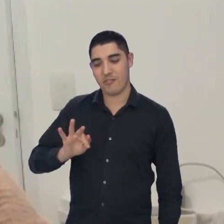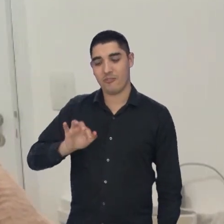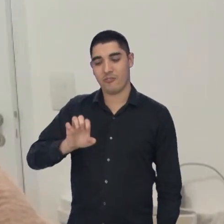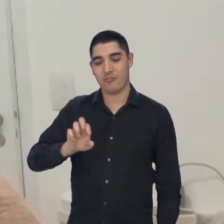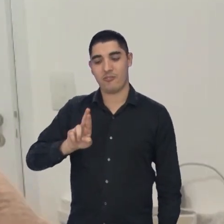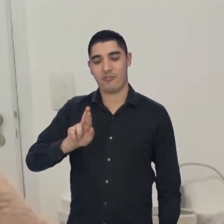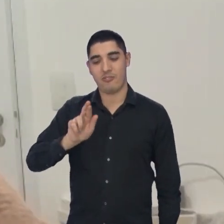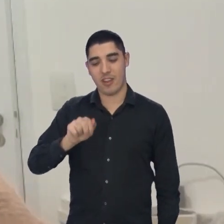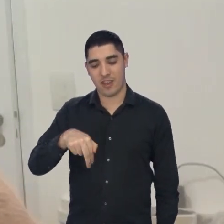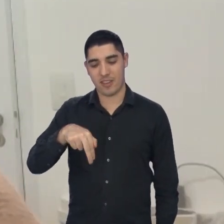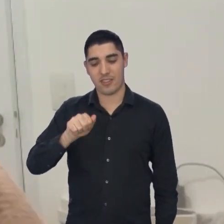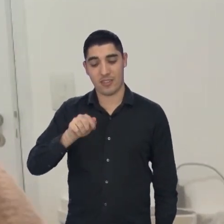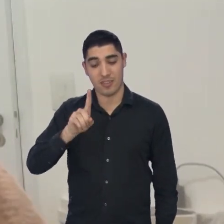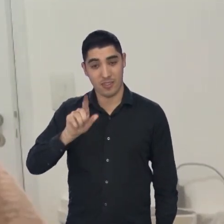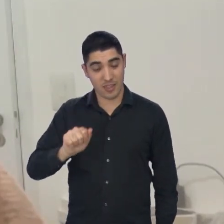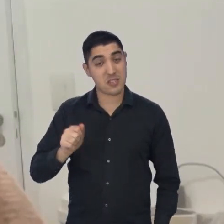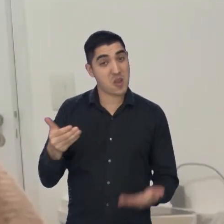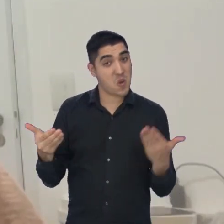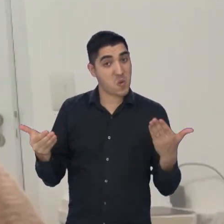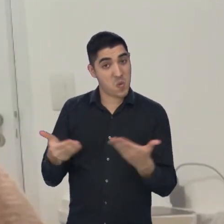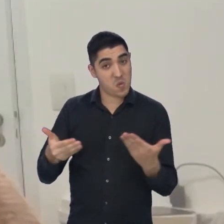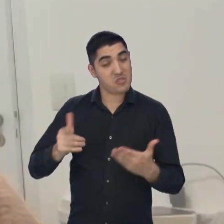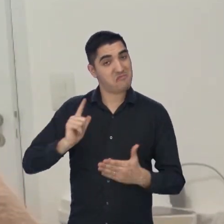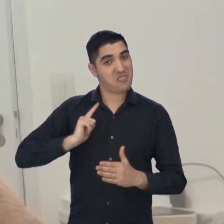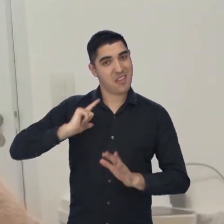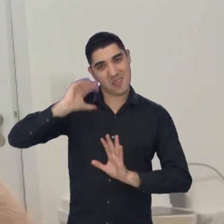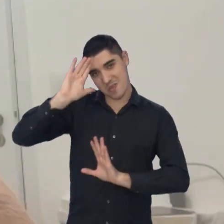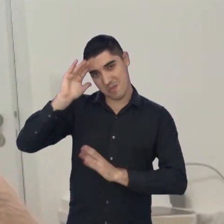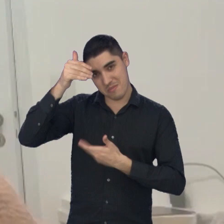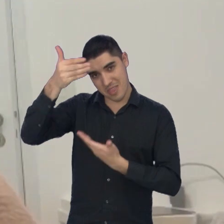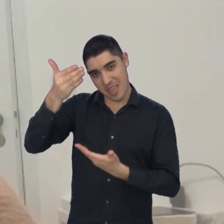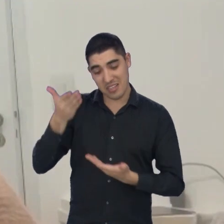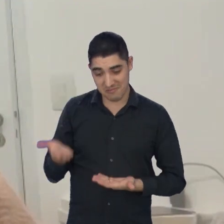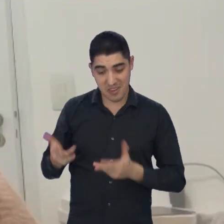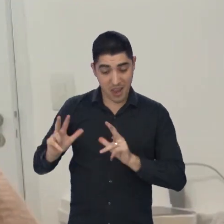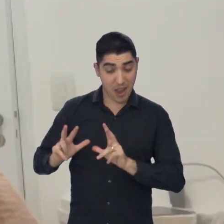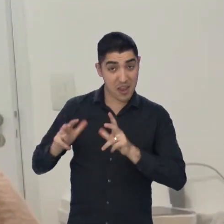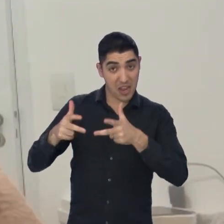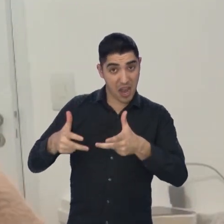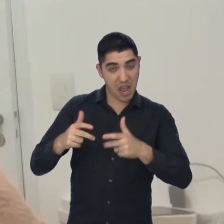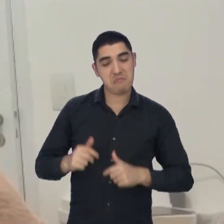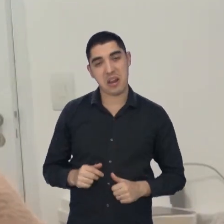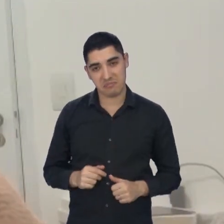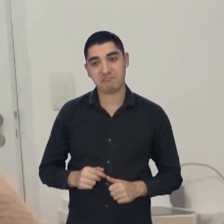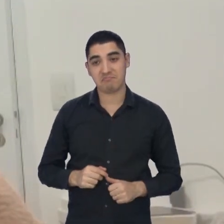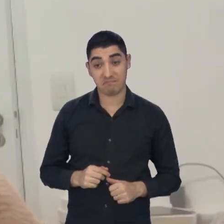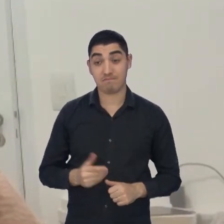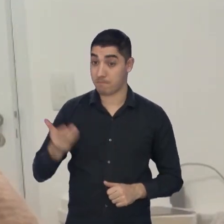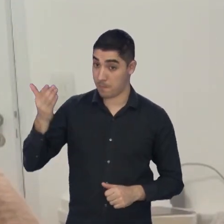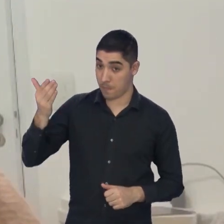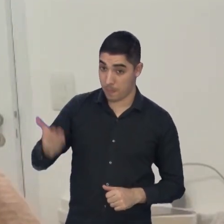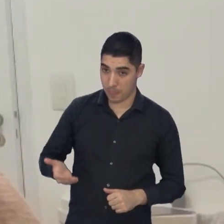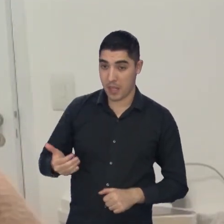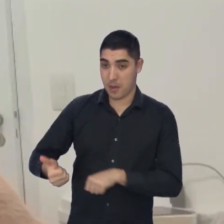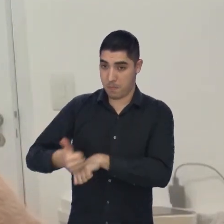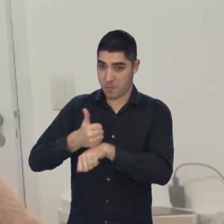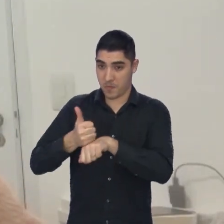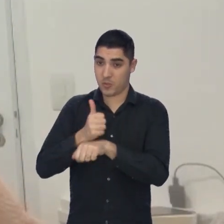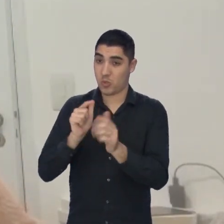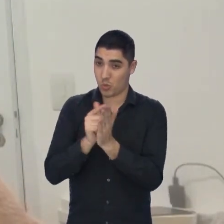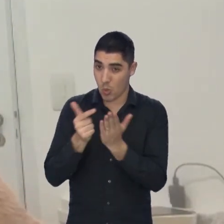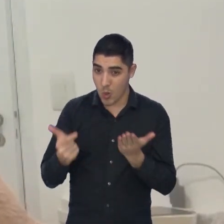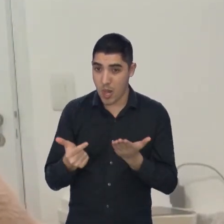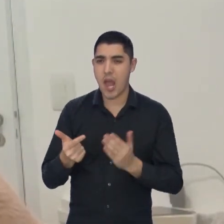Soares, que está sendo homenageada hoje por essa Câmara de Vereadores. A Fernanda é jornalista, minha amiga